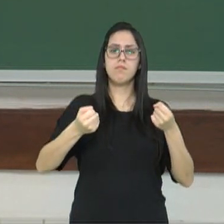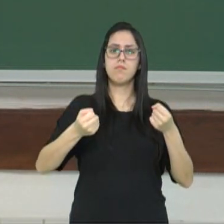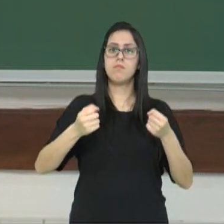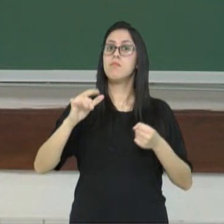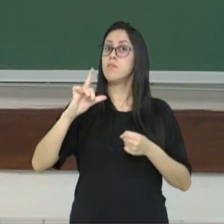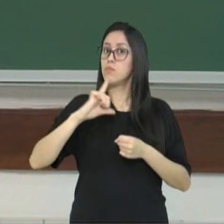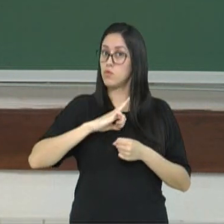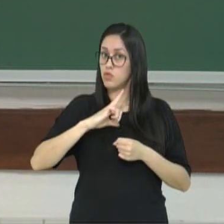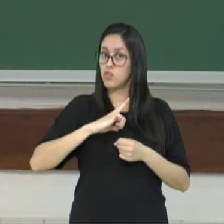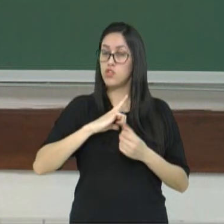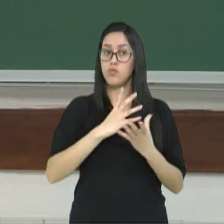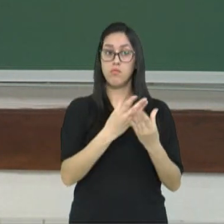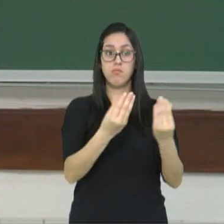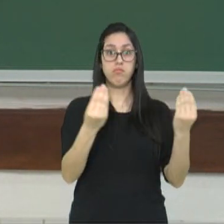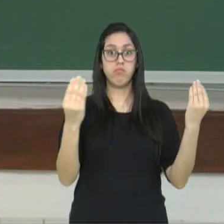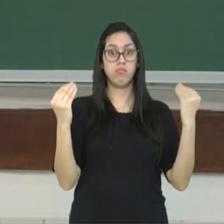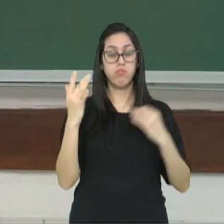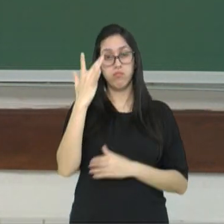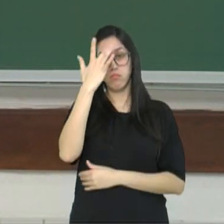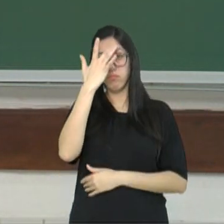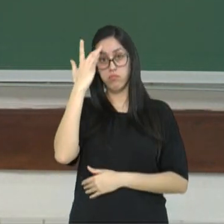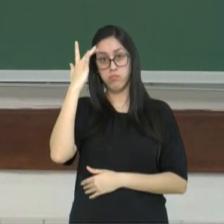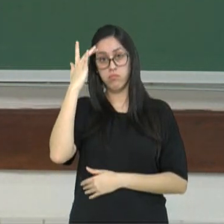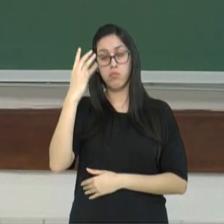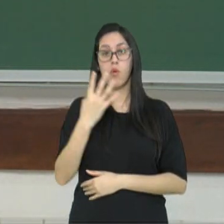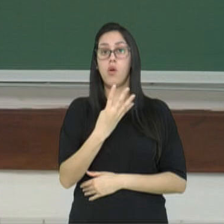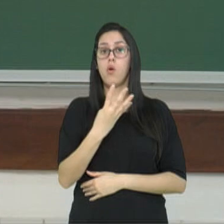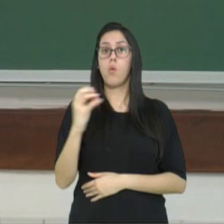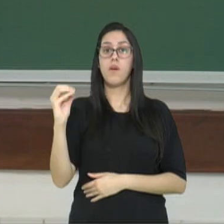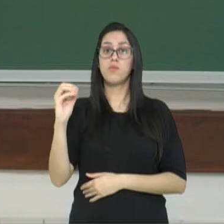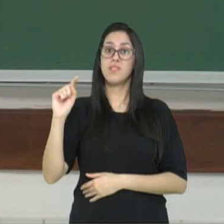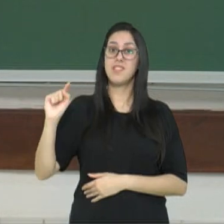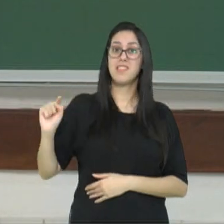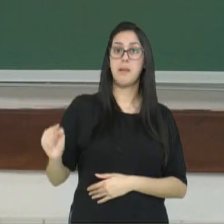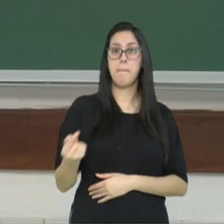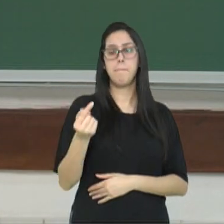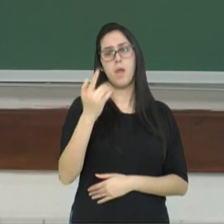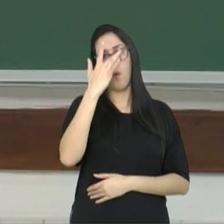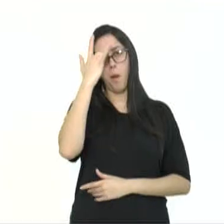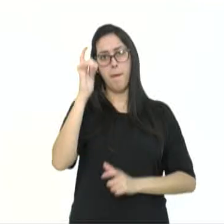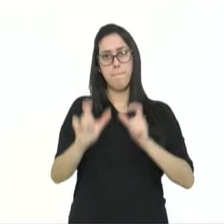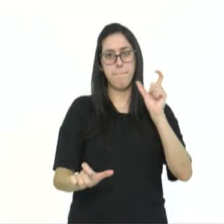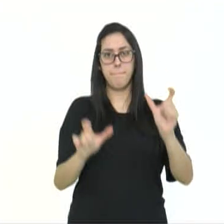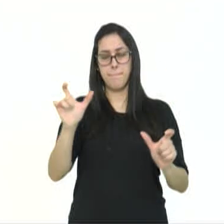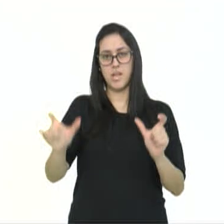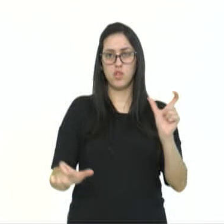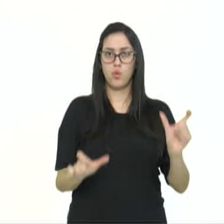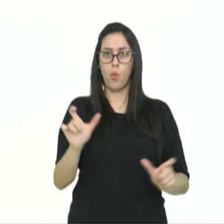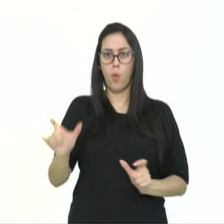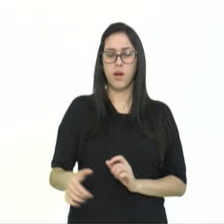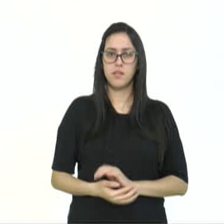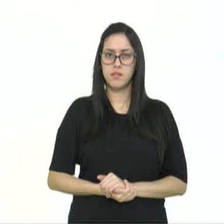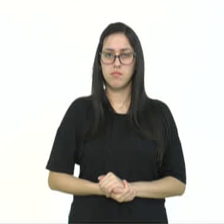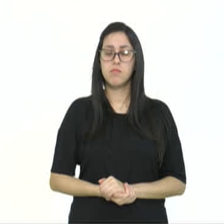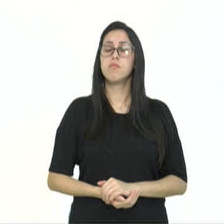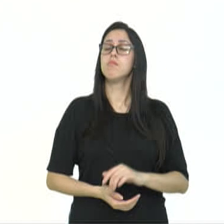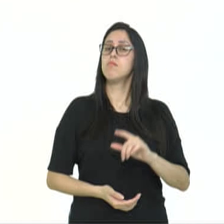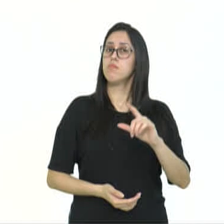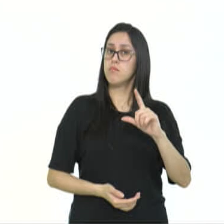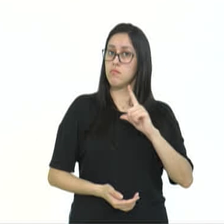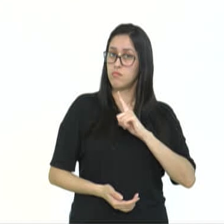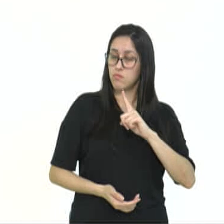que na época era estimada em cerca de 400 mil pessoas. Essa superioridade da população e da economia